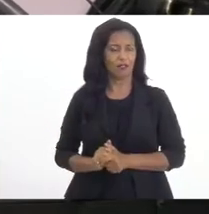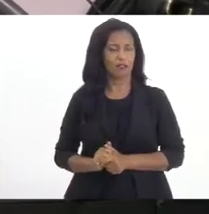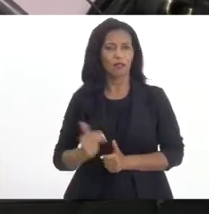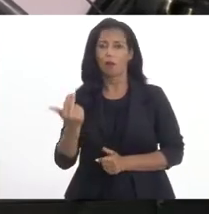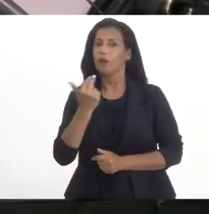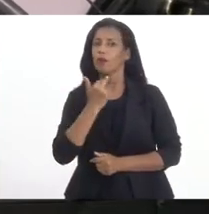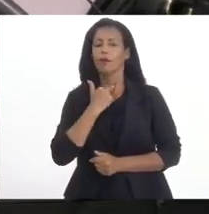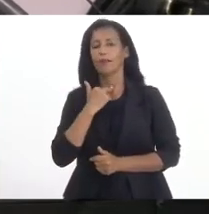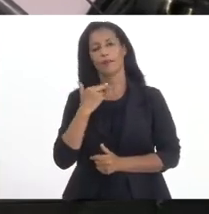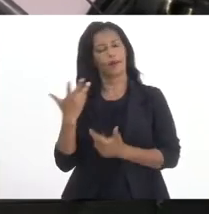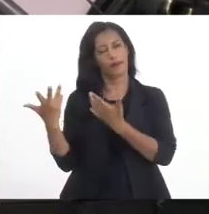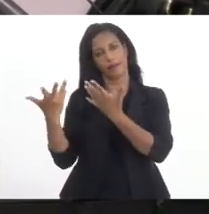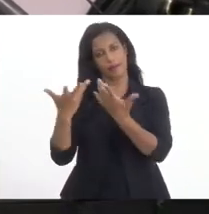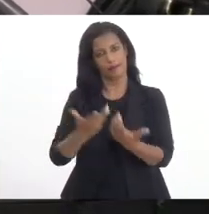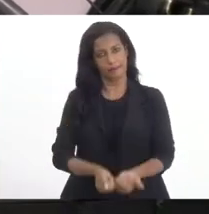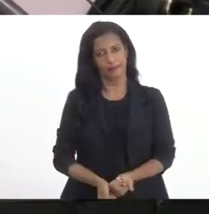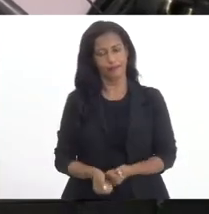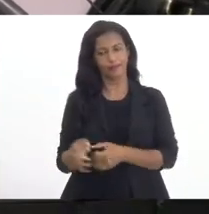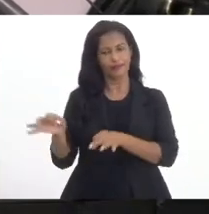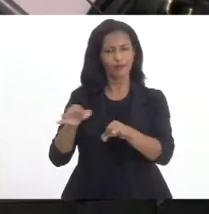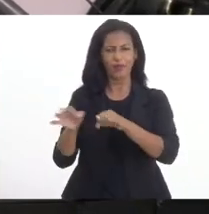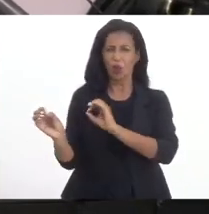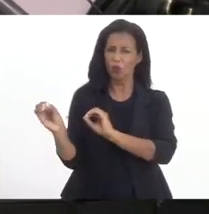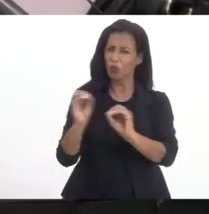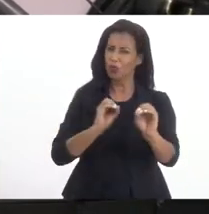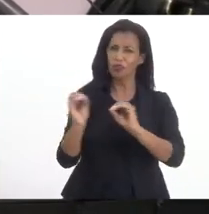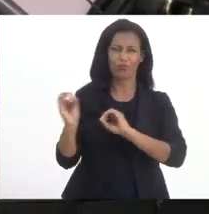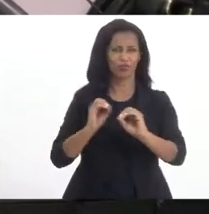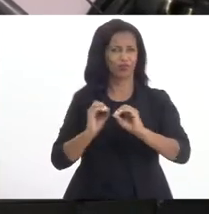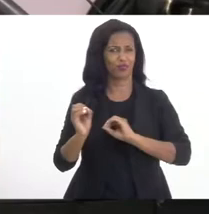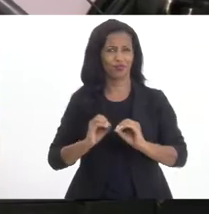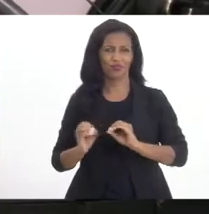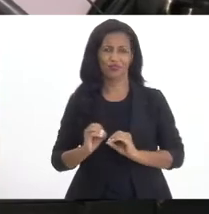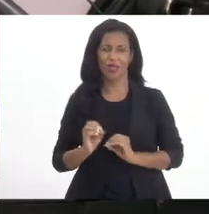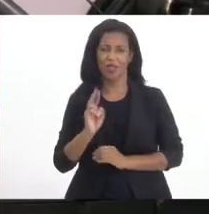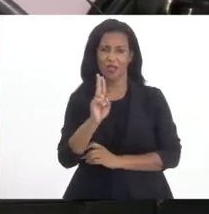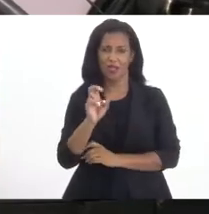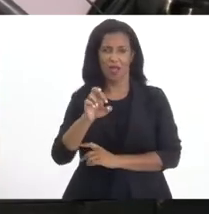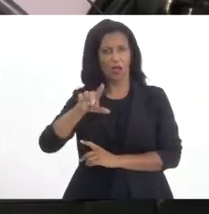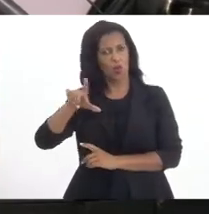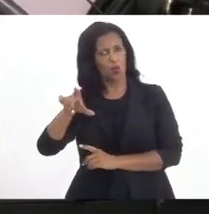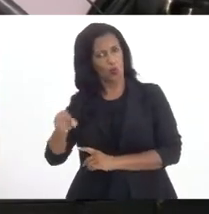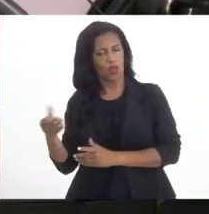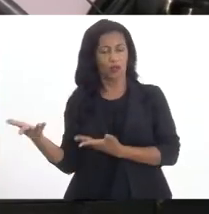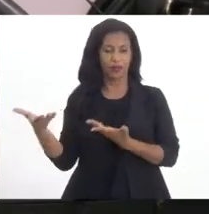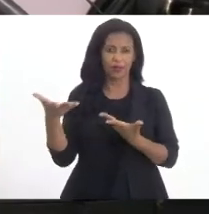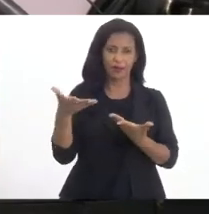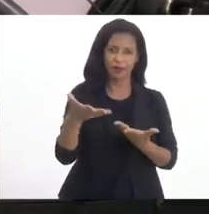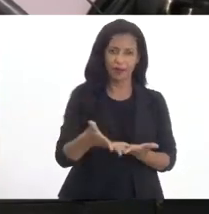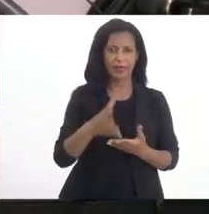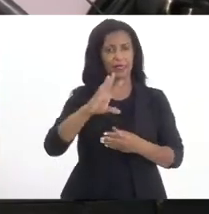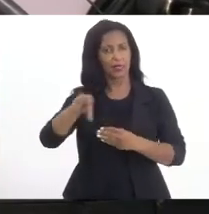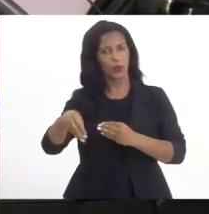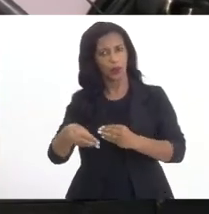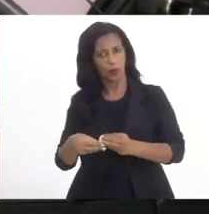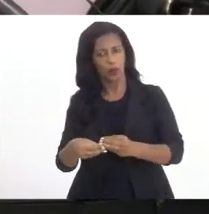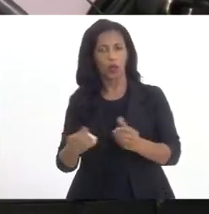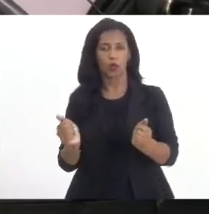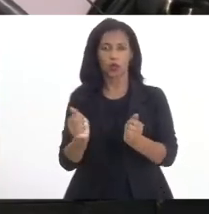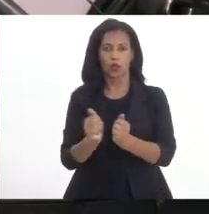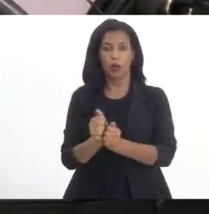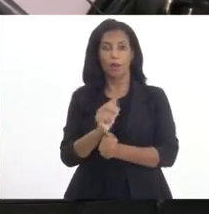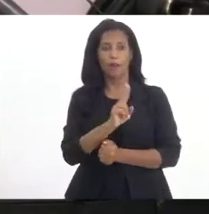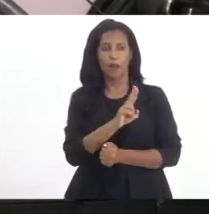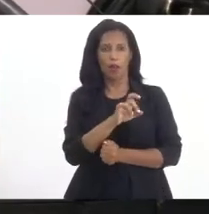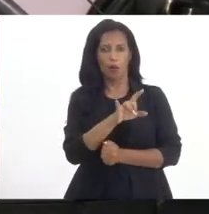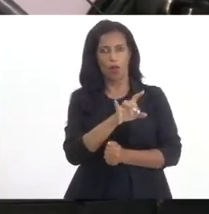podemos aceitar de forma nenhuma de que a UESO venha a ser incorporada pela